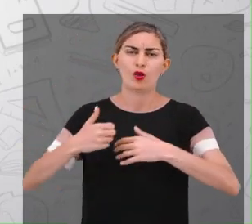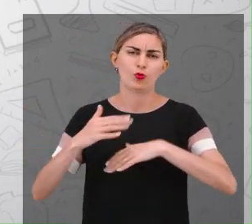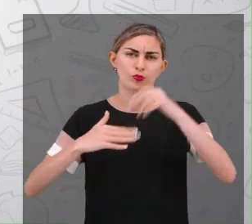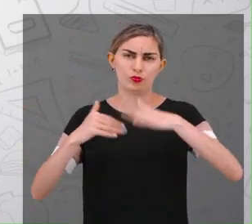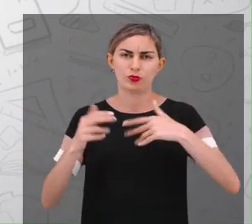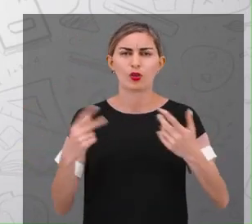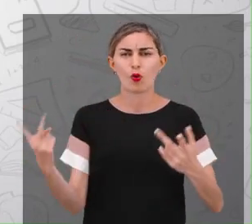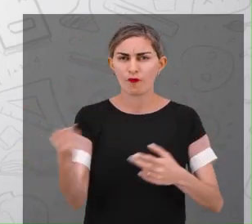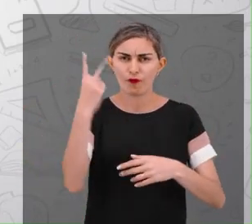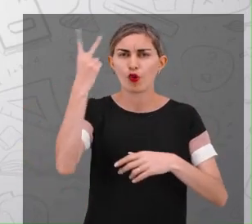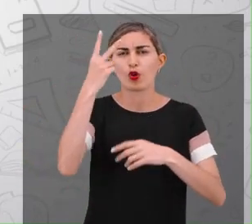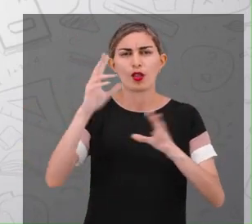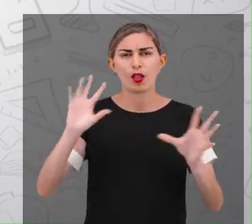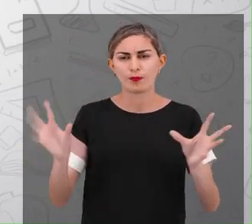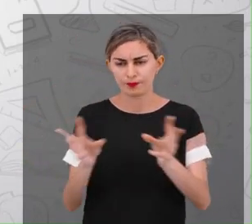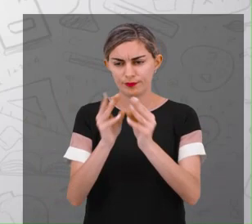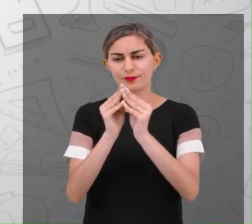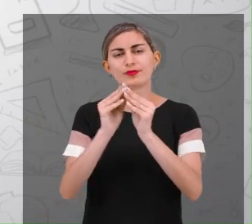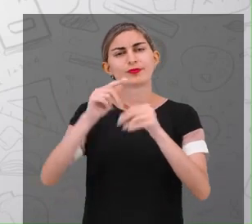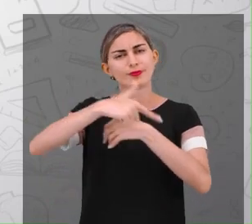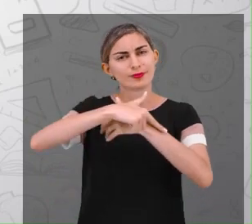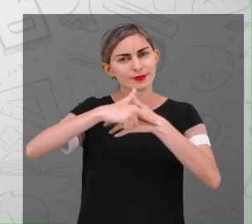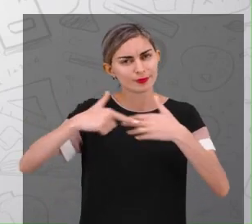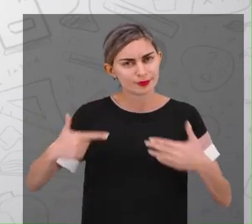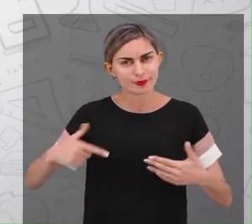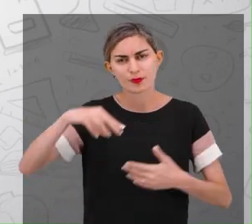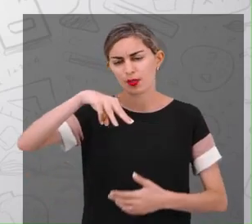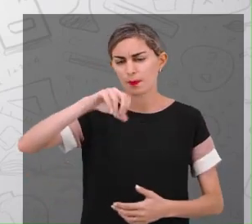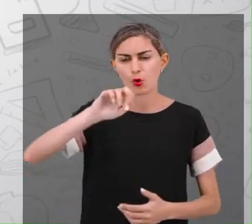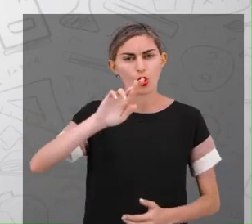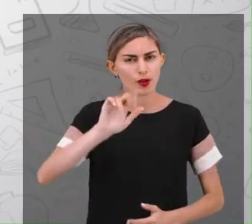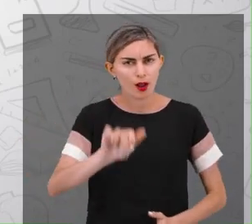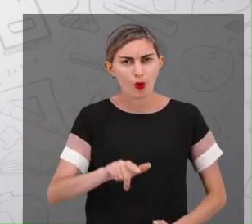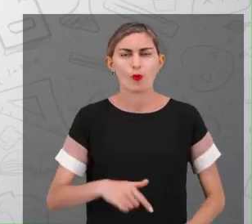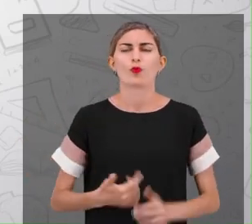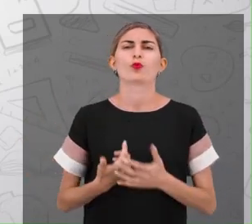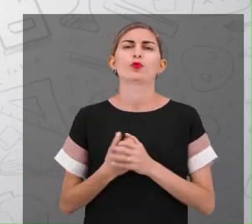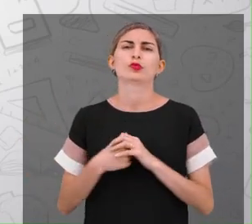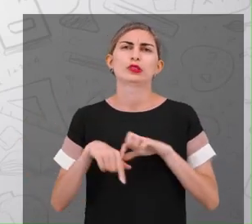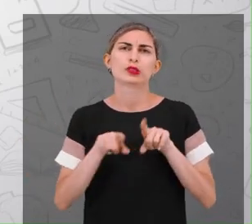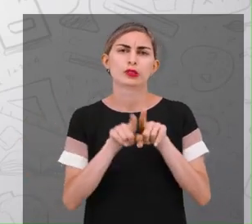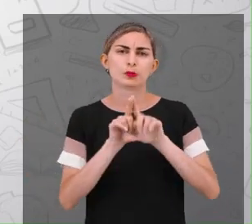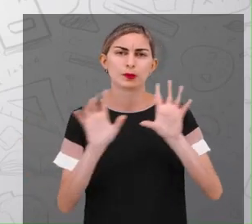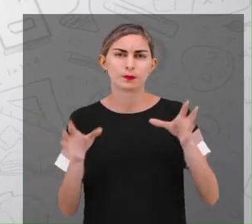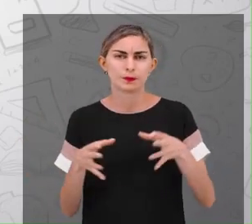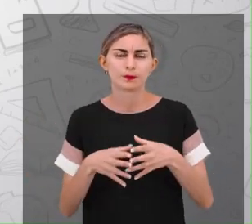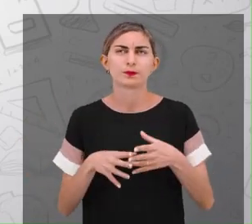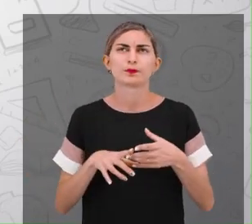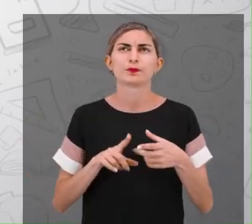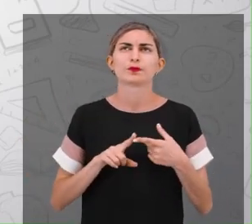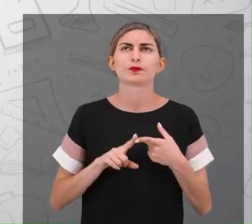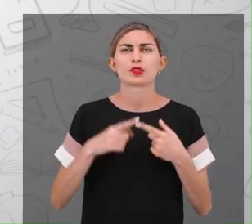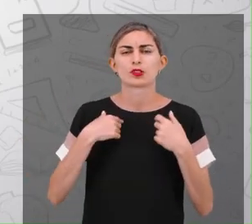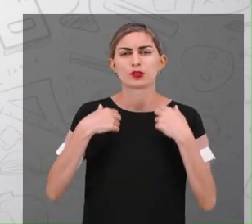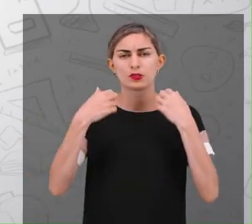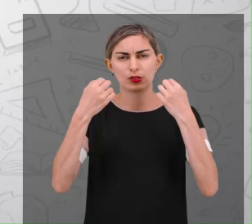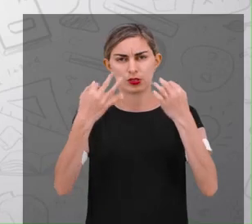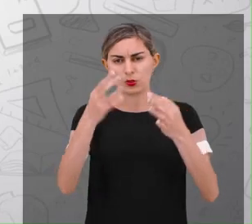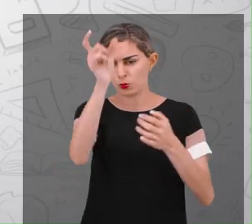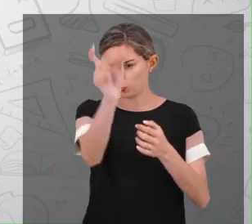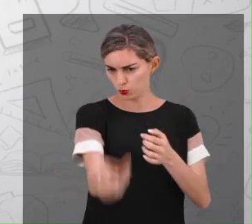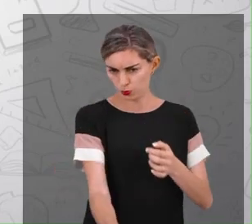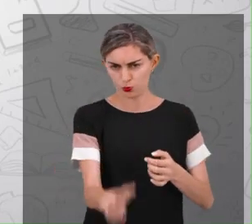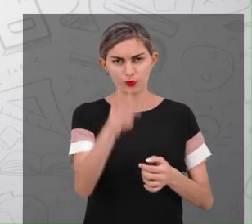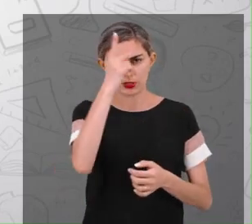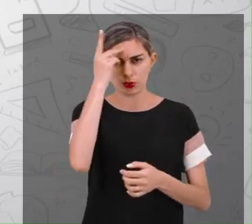forma a moral. Também pode ser chamada de moral quando nos referimos justamente aos conjuntos. Nenhum